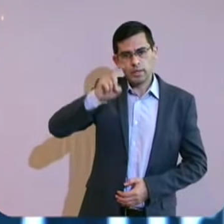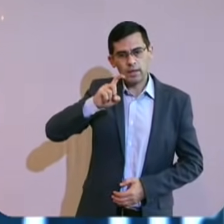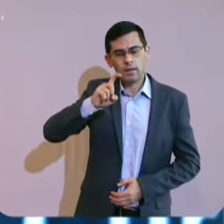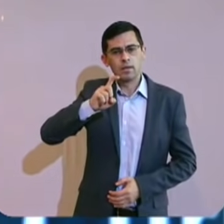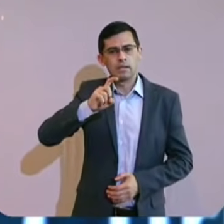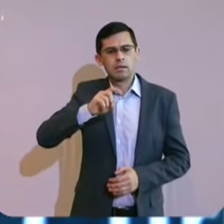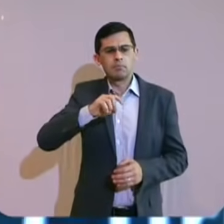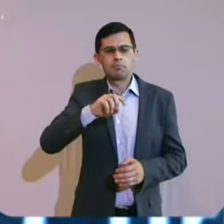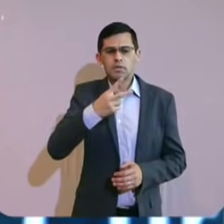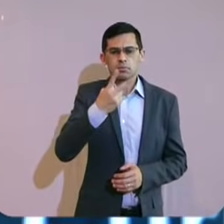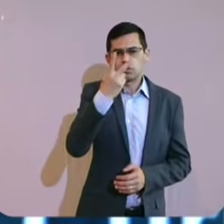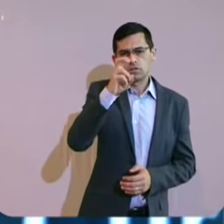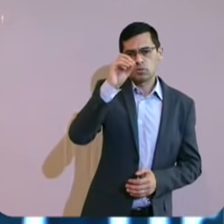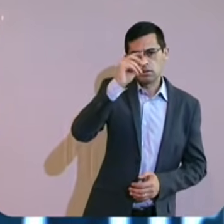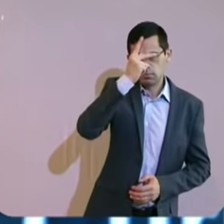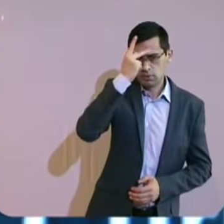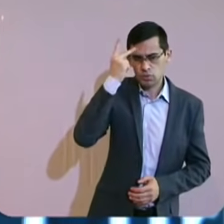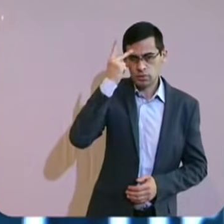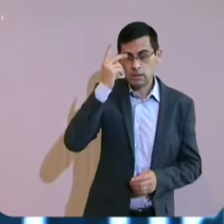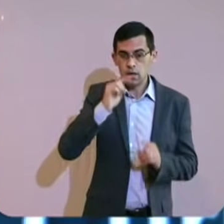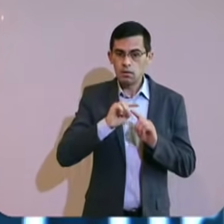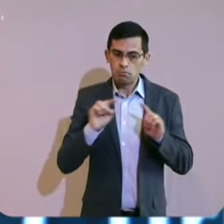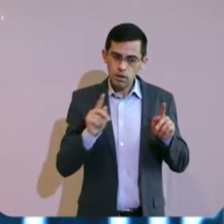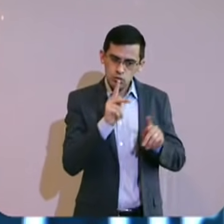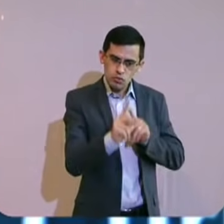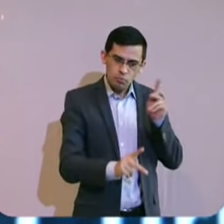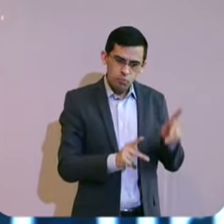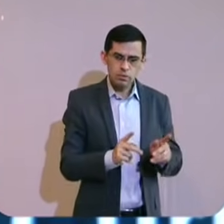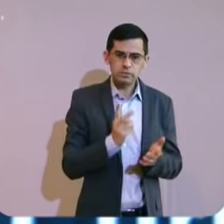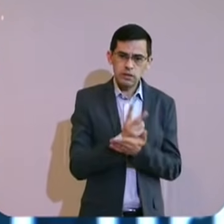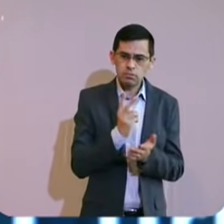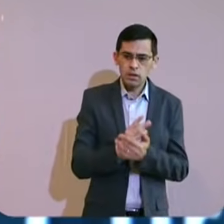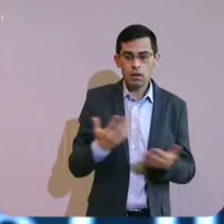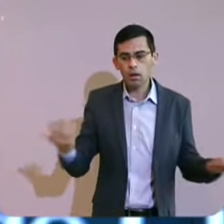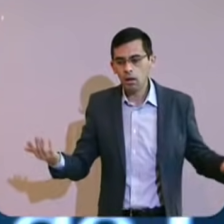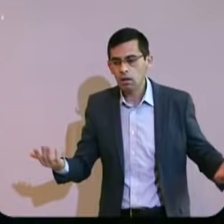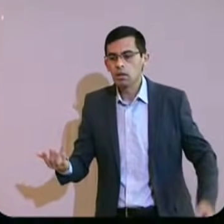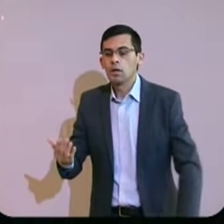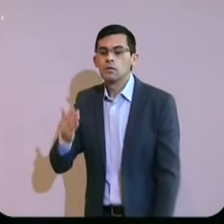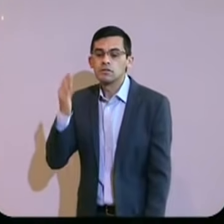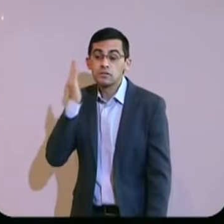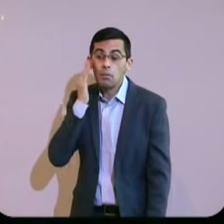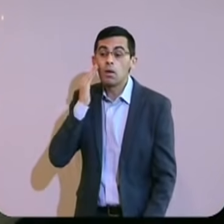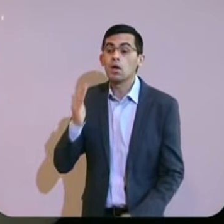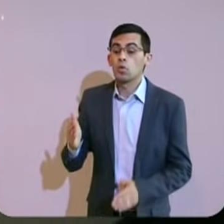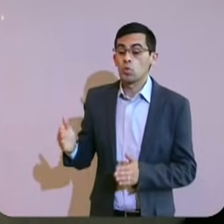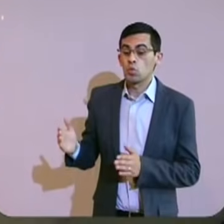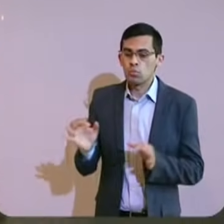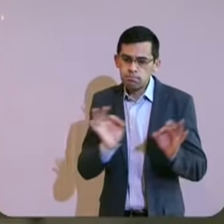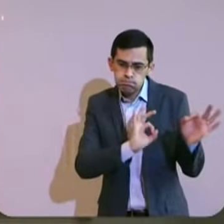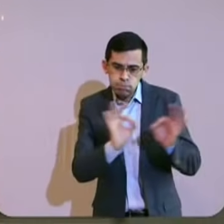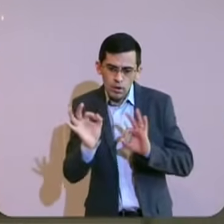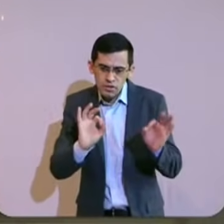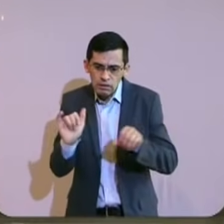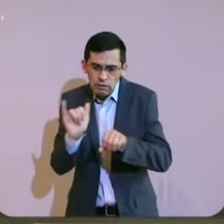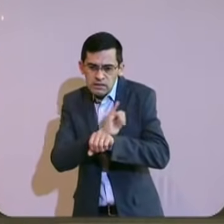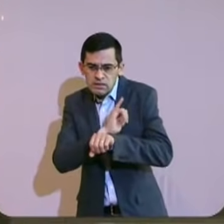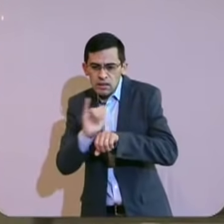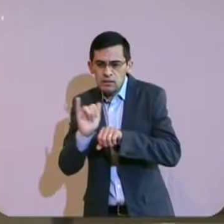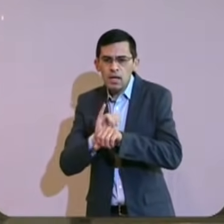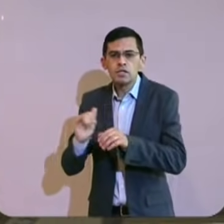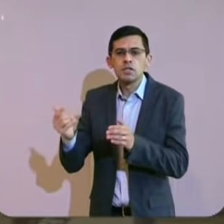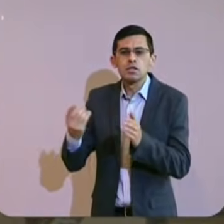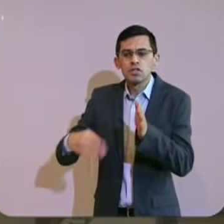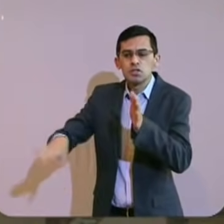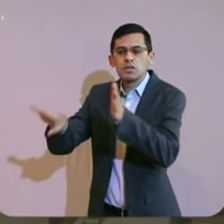ele, 250, tá? E esse povo estava no pé dele, escuta, eu quero saber qual é o projeto estratégico da